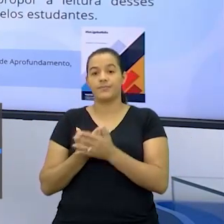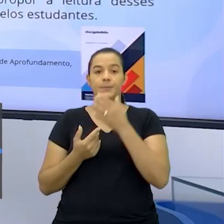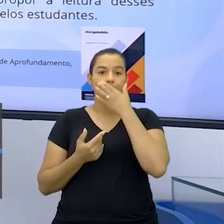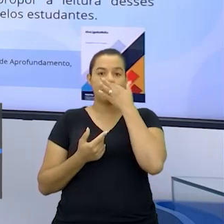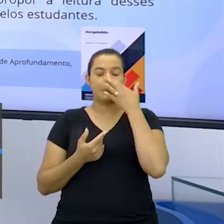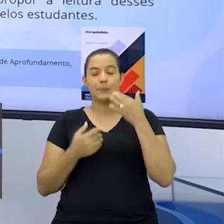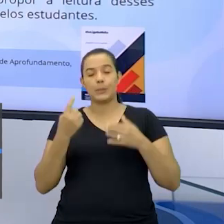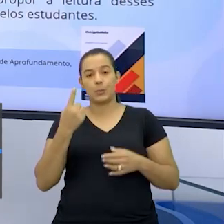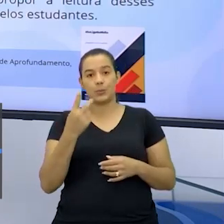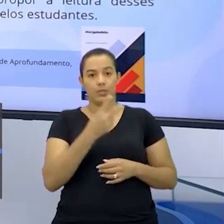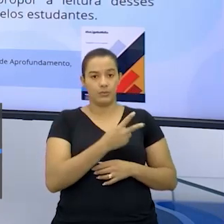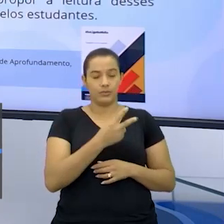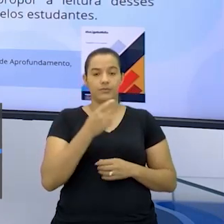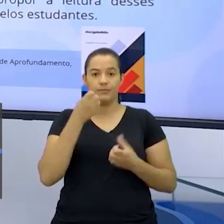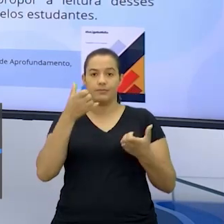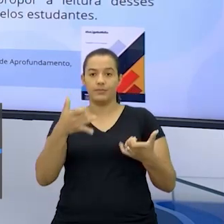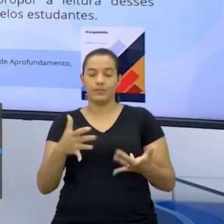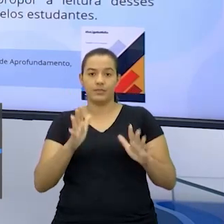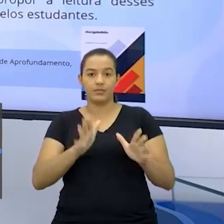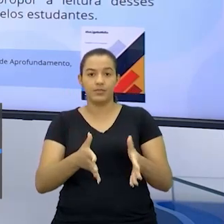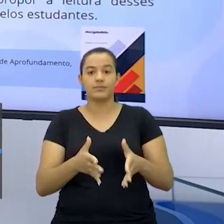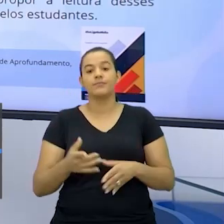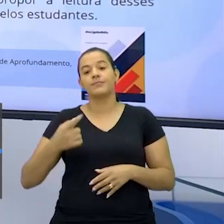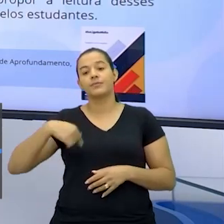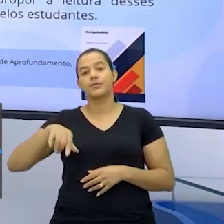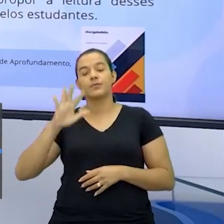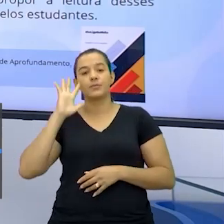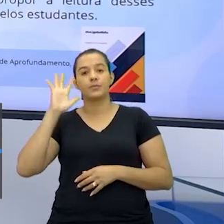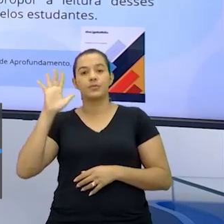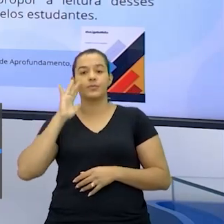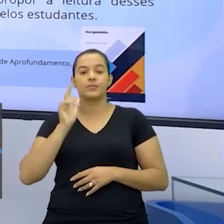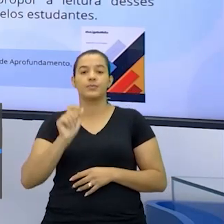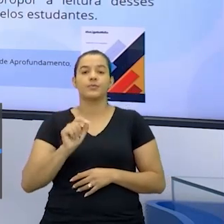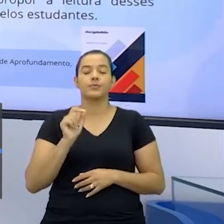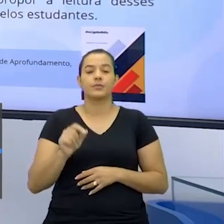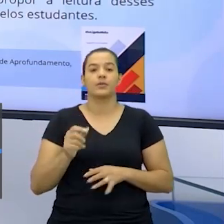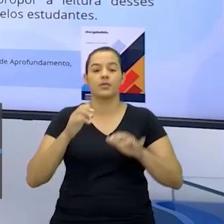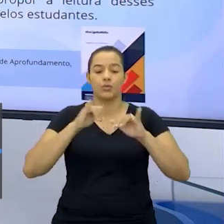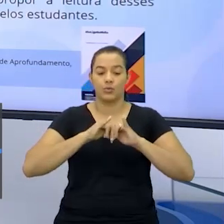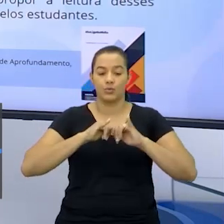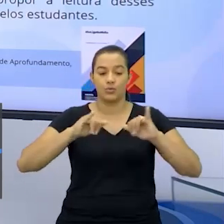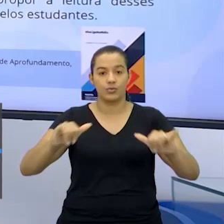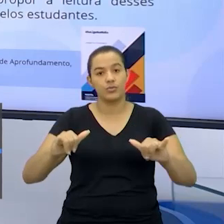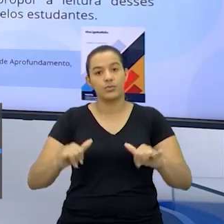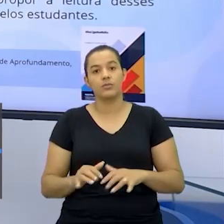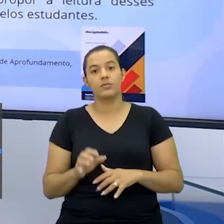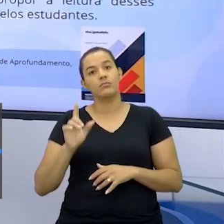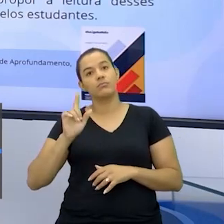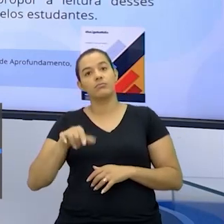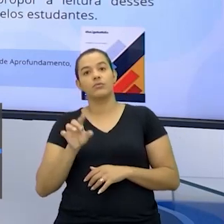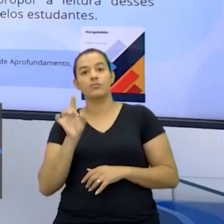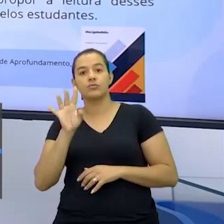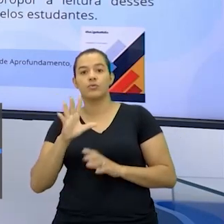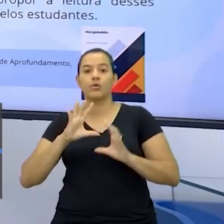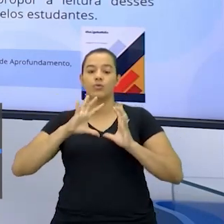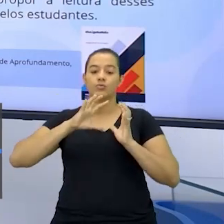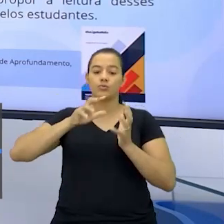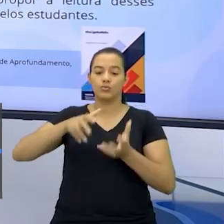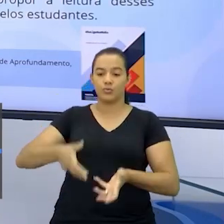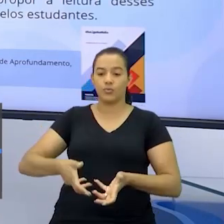aulas, na aula 1 e na aula 2. A gente pensa em notícias não apenas do